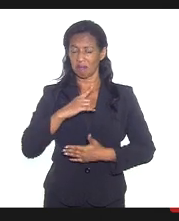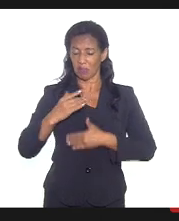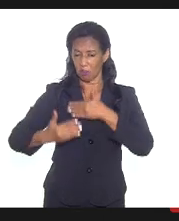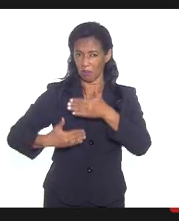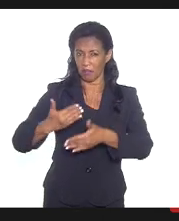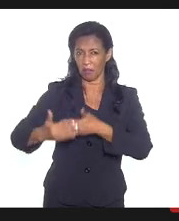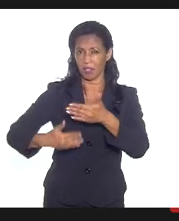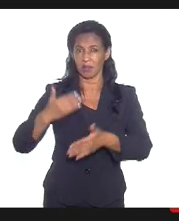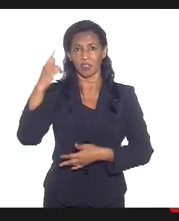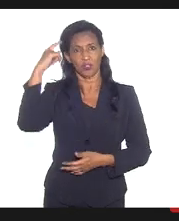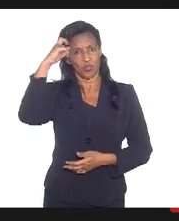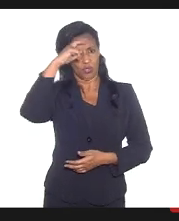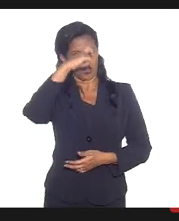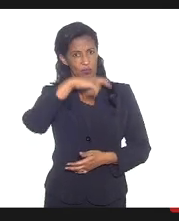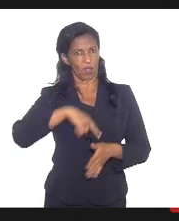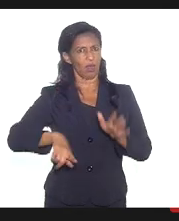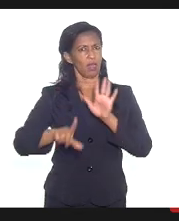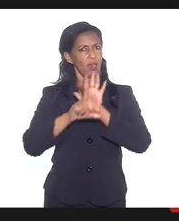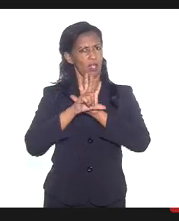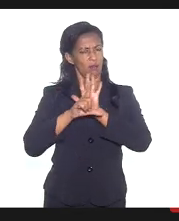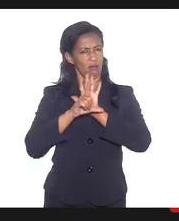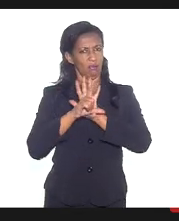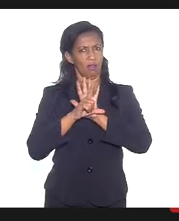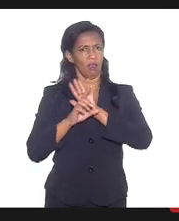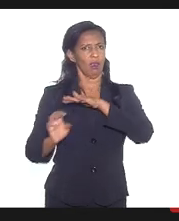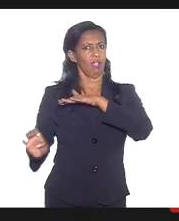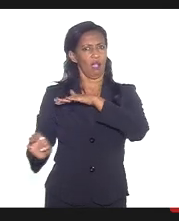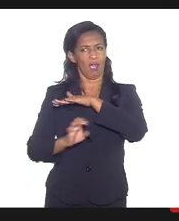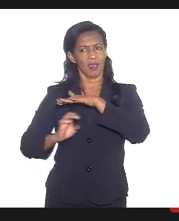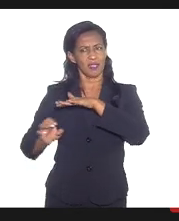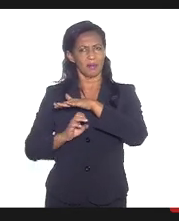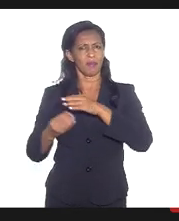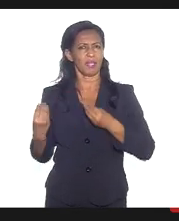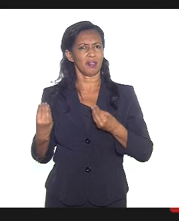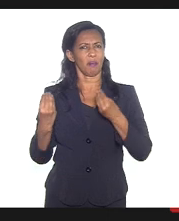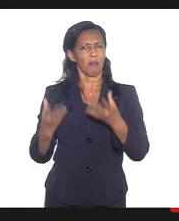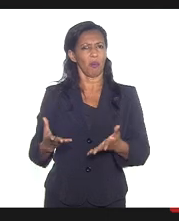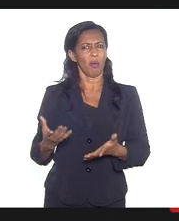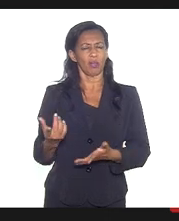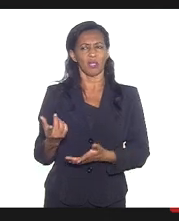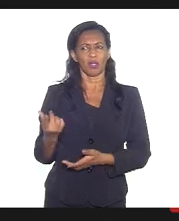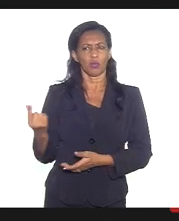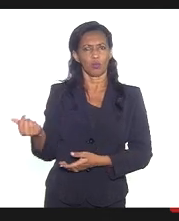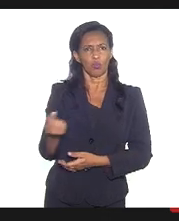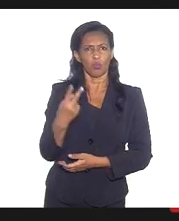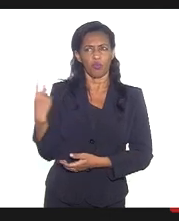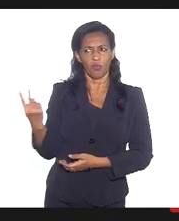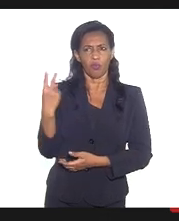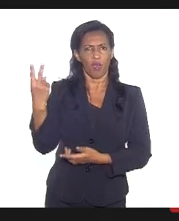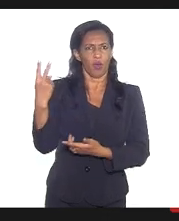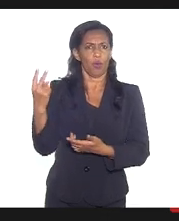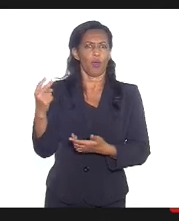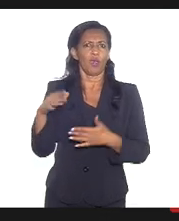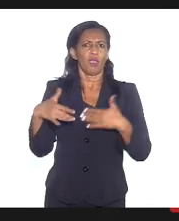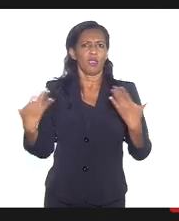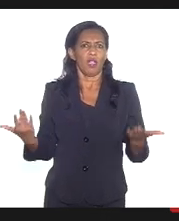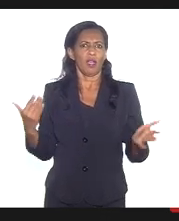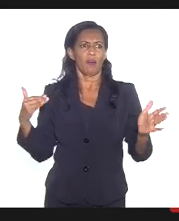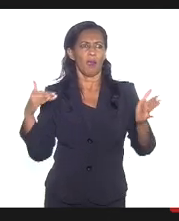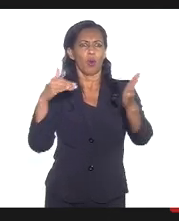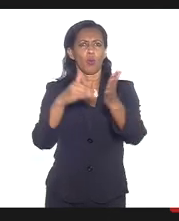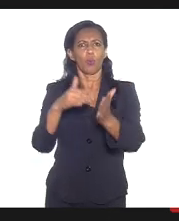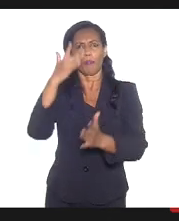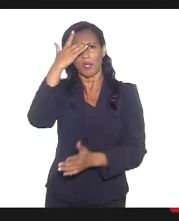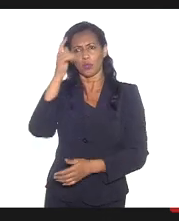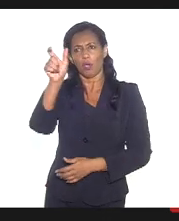de dificuldades na legislação, as empresas colocam essas dificuldades no seu preço e acaba que o consumidor final tem um gás,